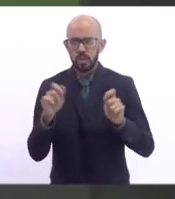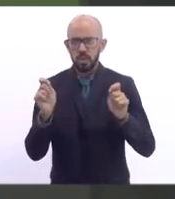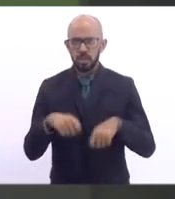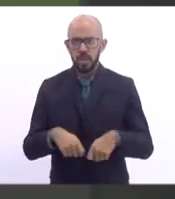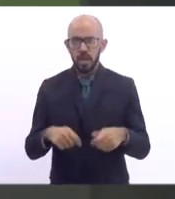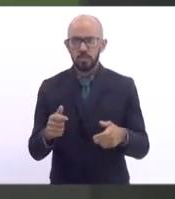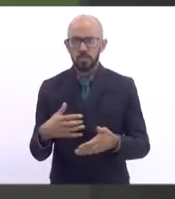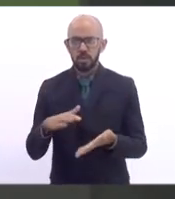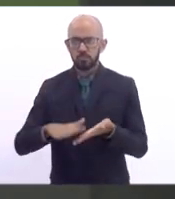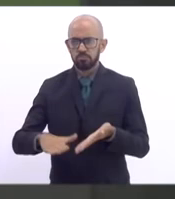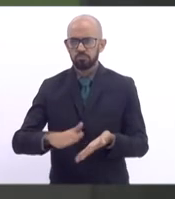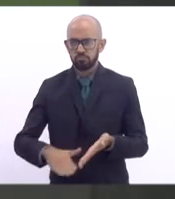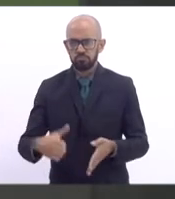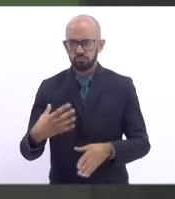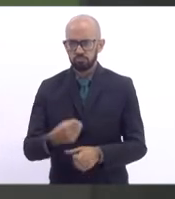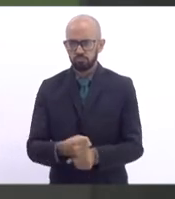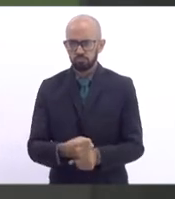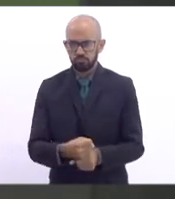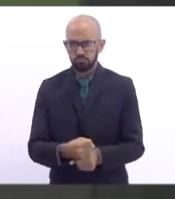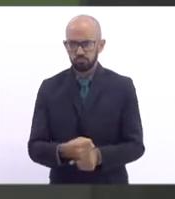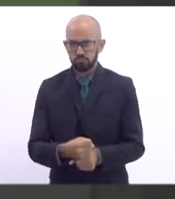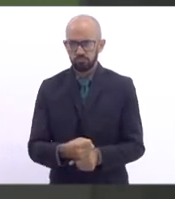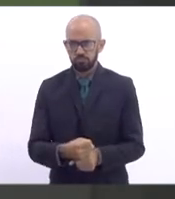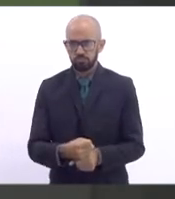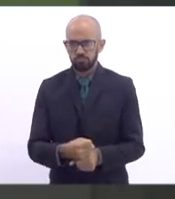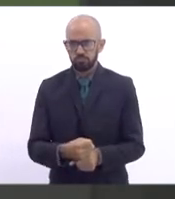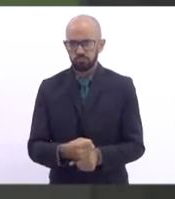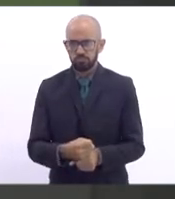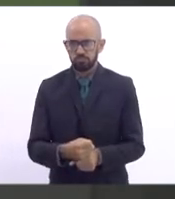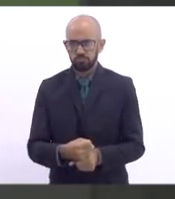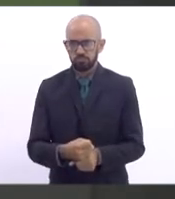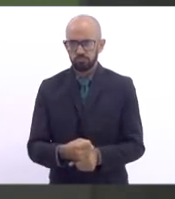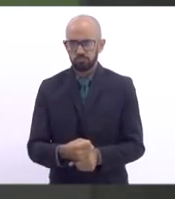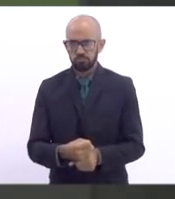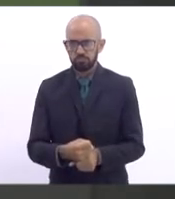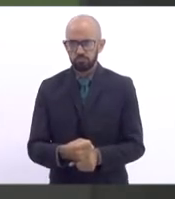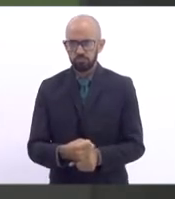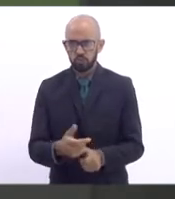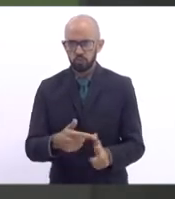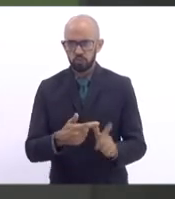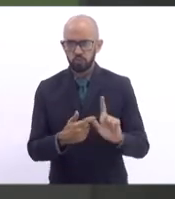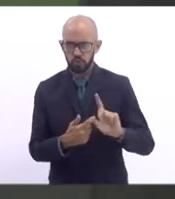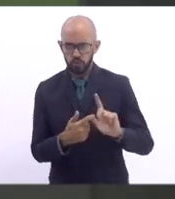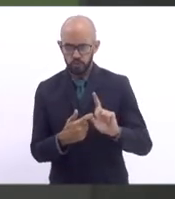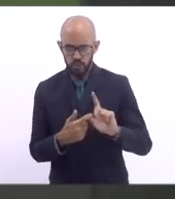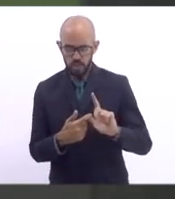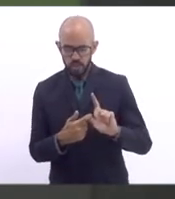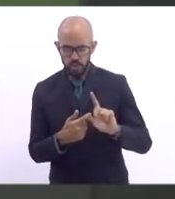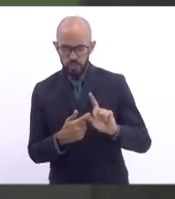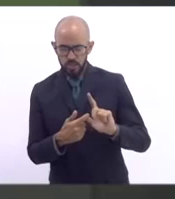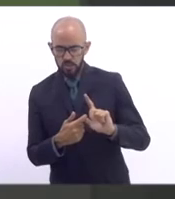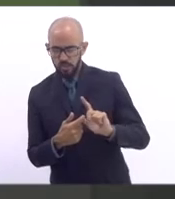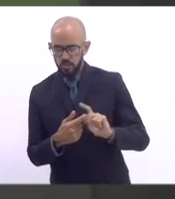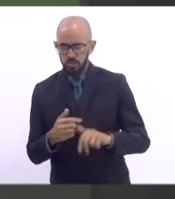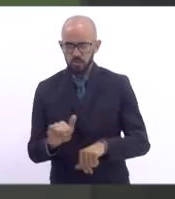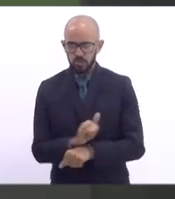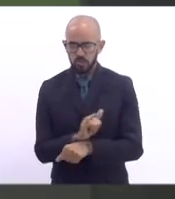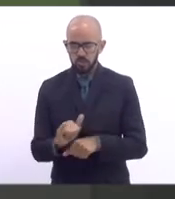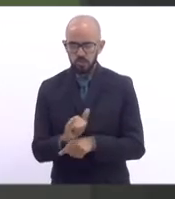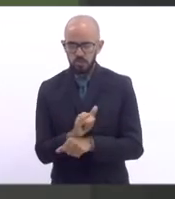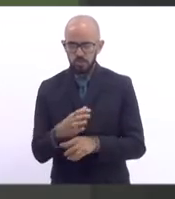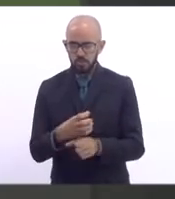é um passar aqui trouxeram cabe aplicação de encargos de inadimplência no recálculo do saldo